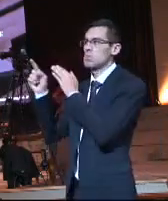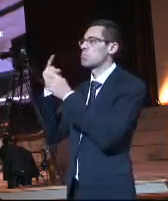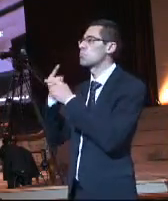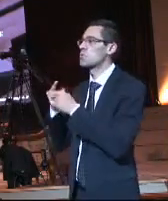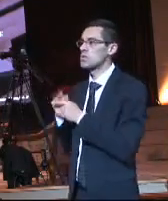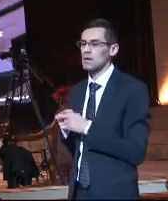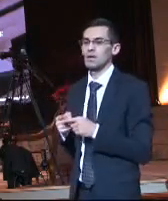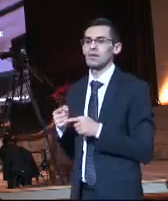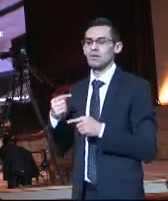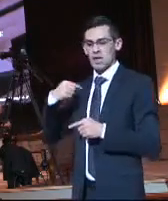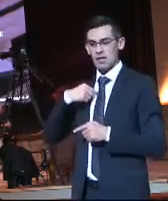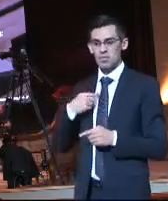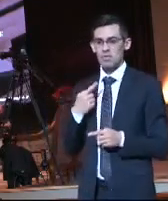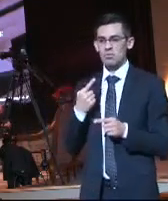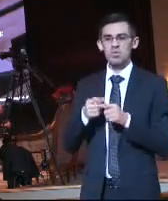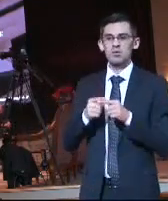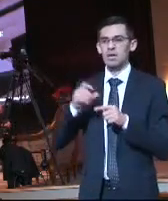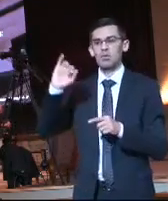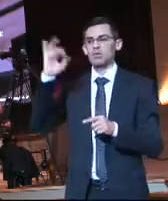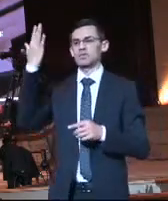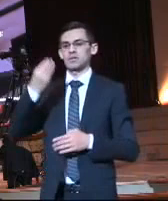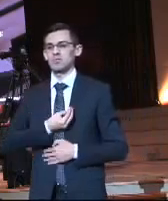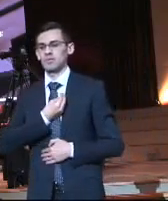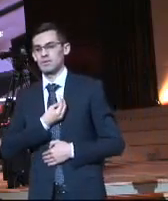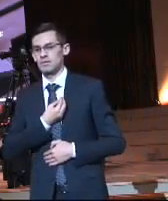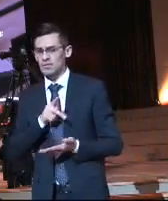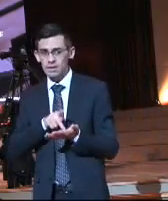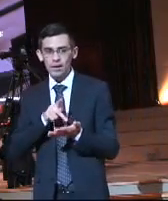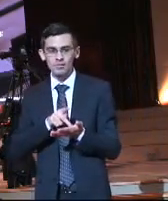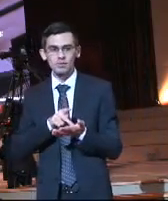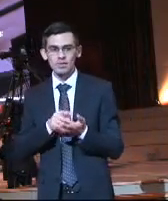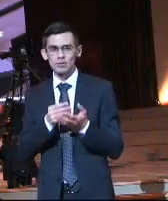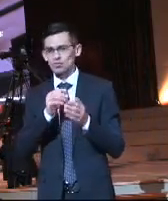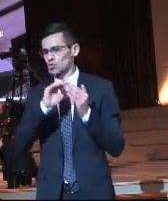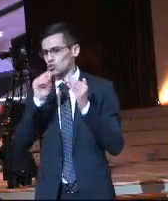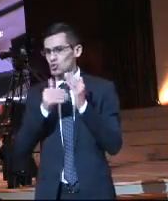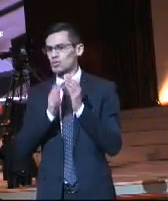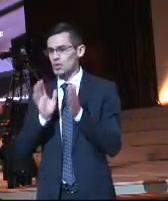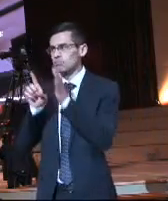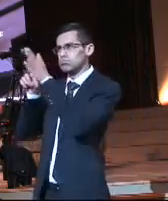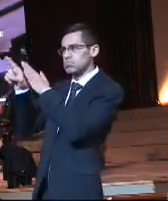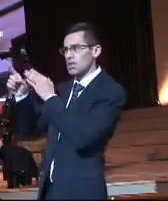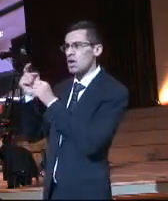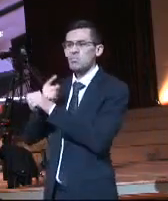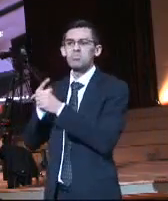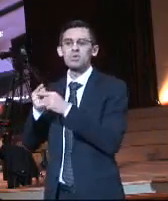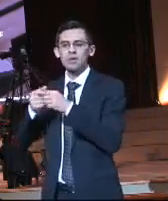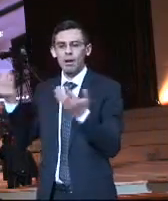Por que eu? Não é verdade? Por que agora?